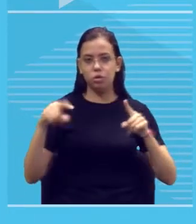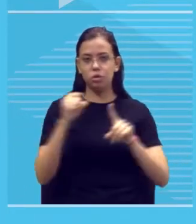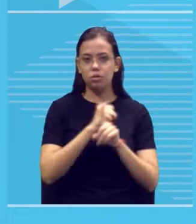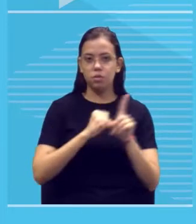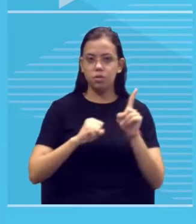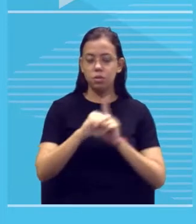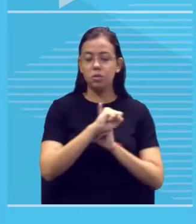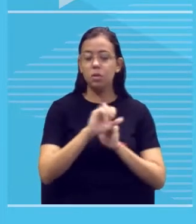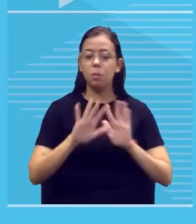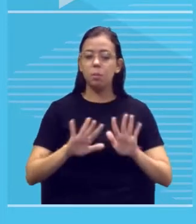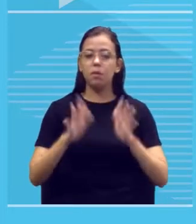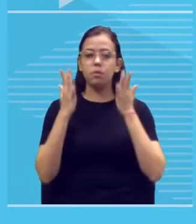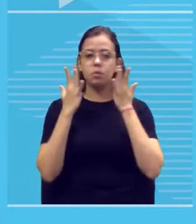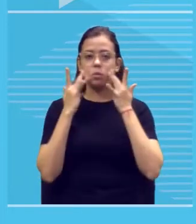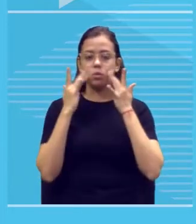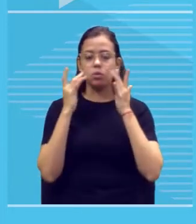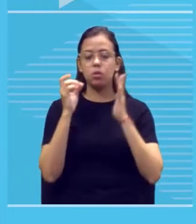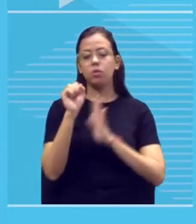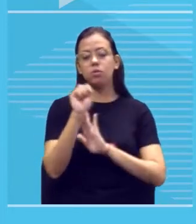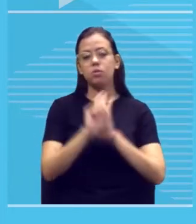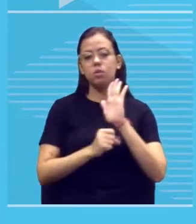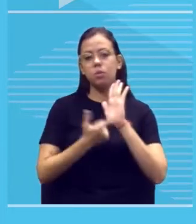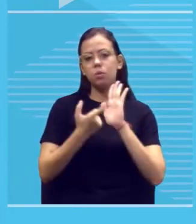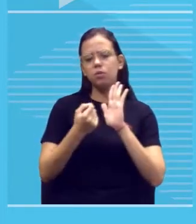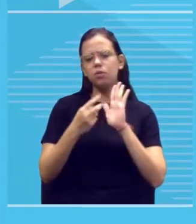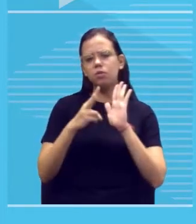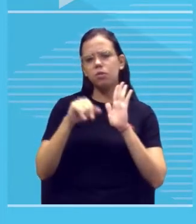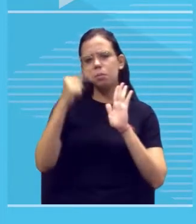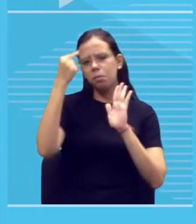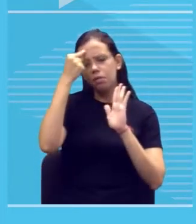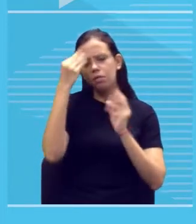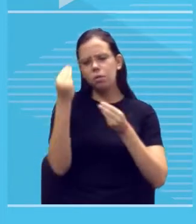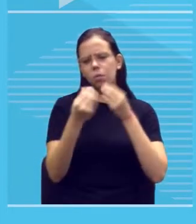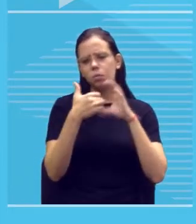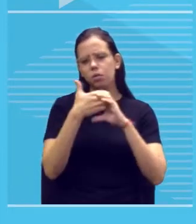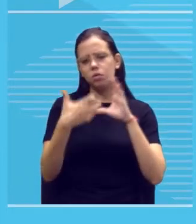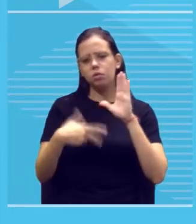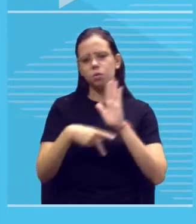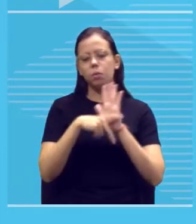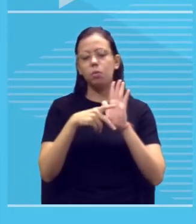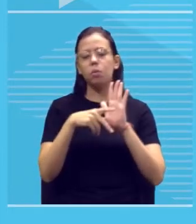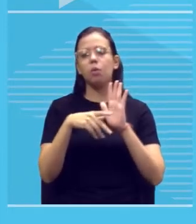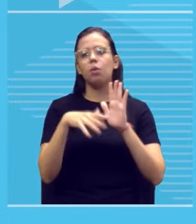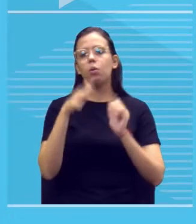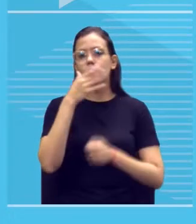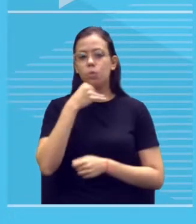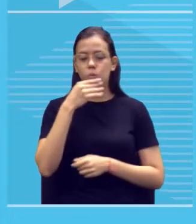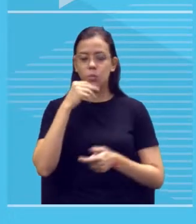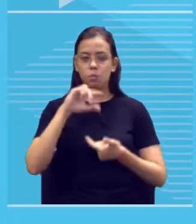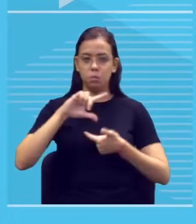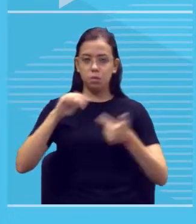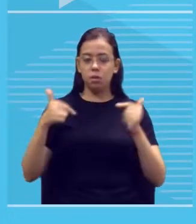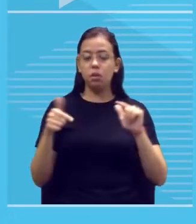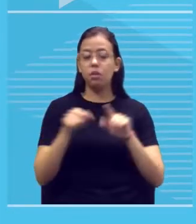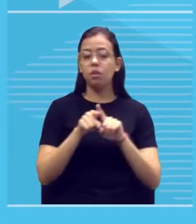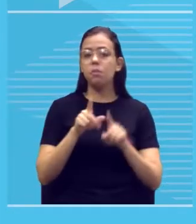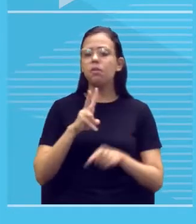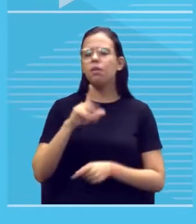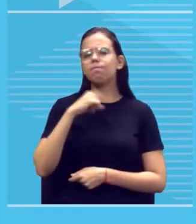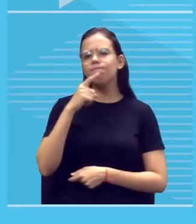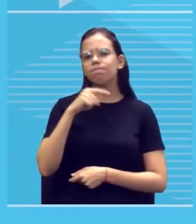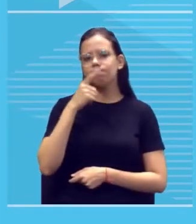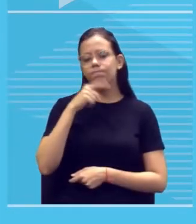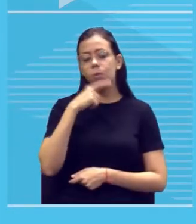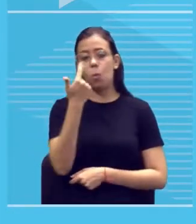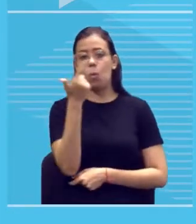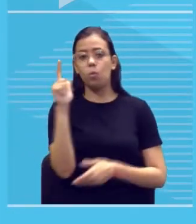do século 20 vai repensar esse ser humano moderno e vai questionar outros papéis que